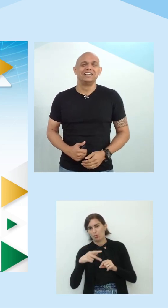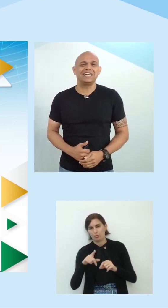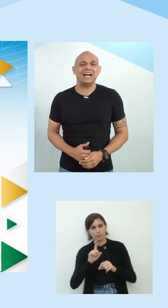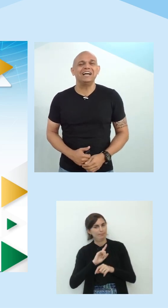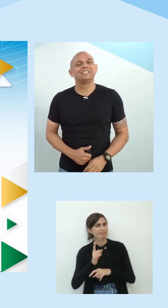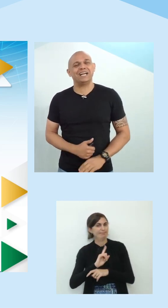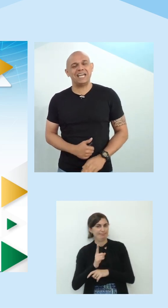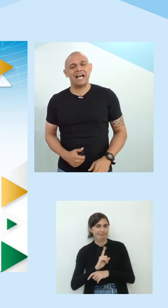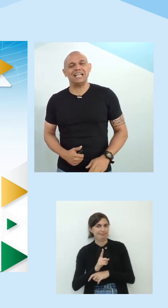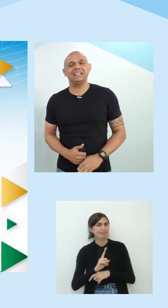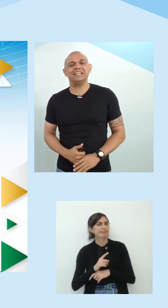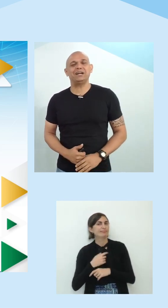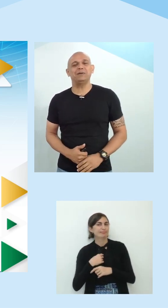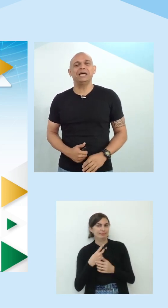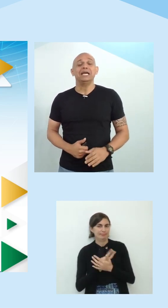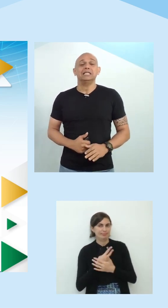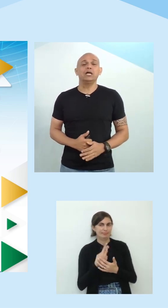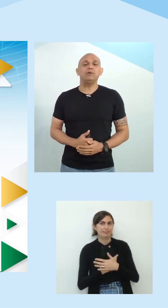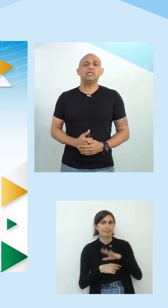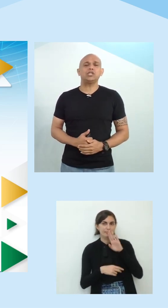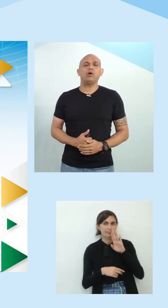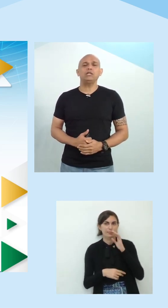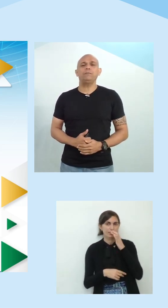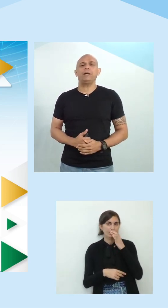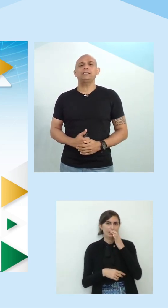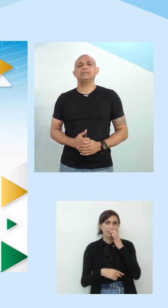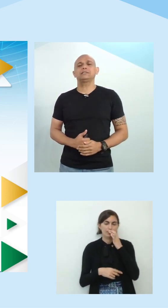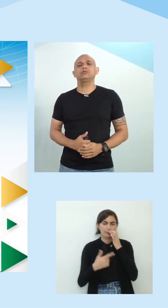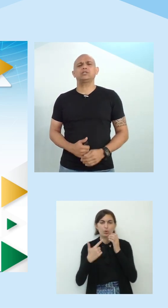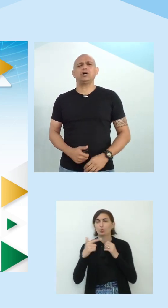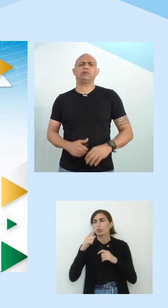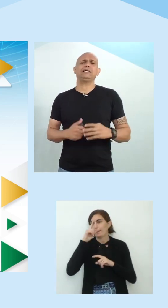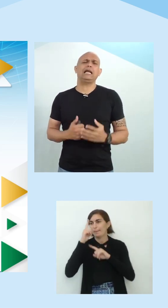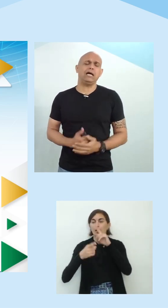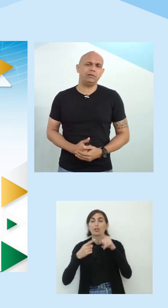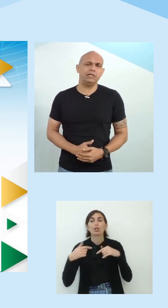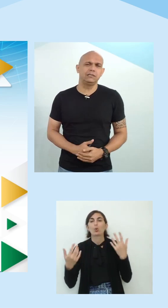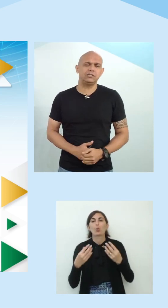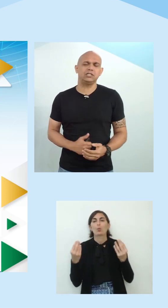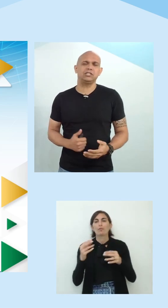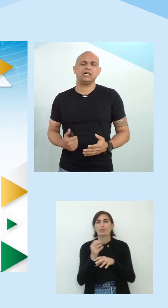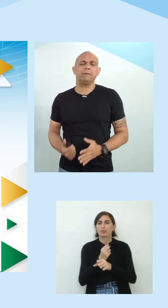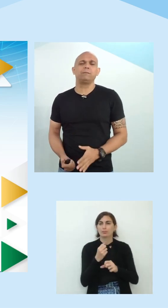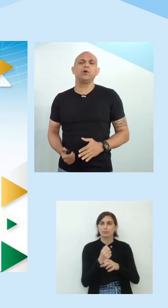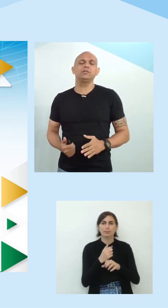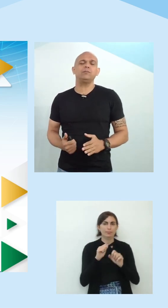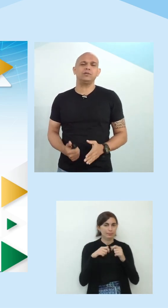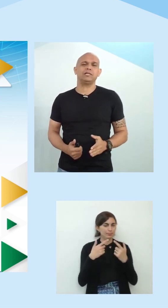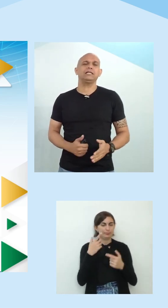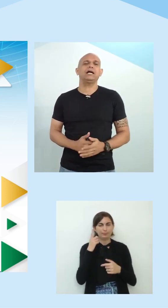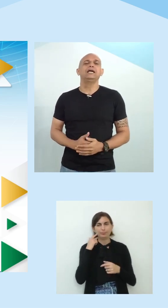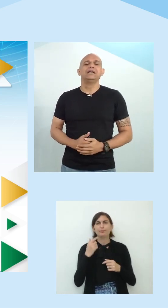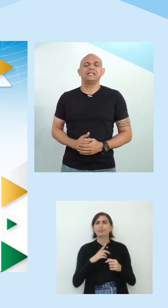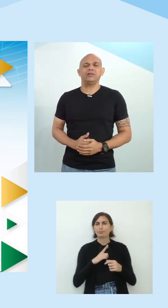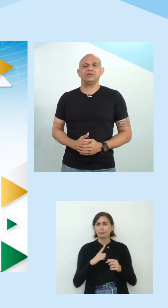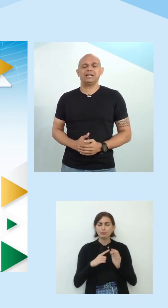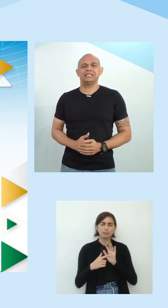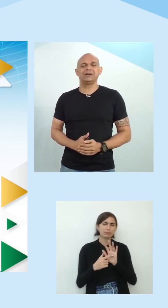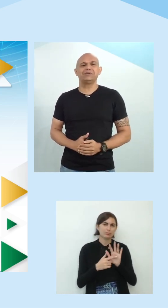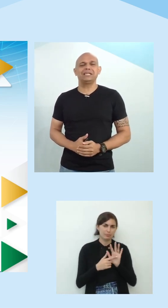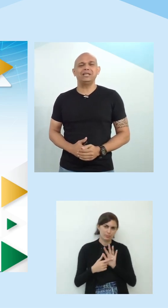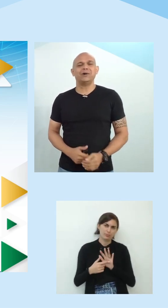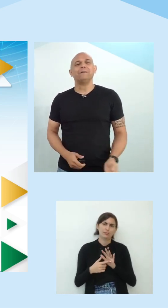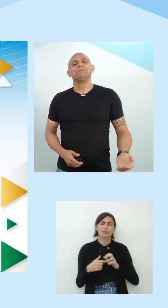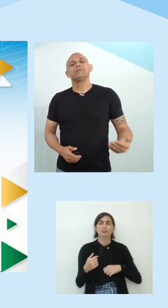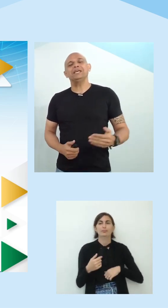isso, tá? Tá errada a letra B. Não existe ordem para a realização dos cálculos. É claro que existe, a gente acabou de mostrar na nossa